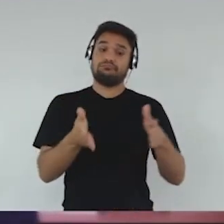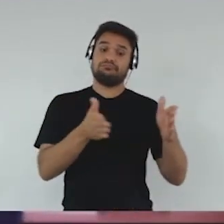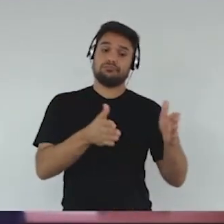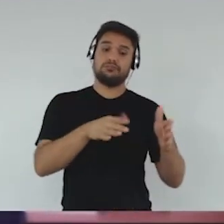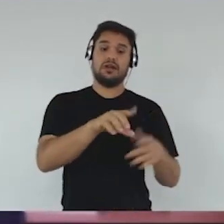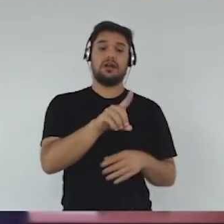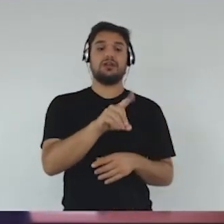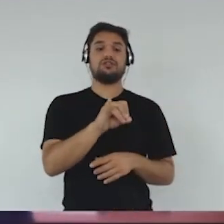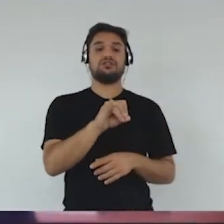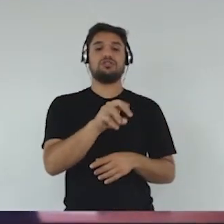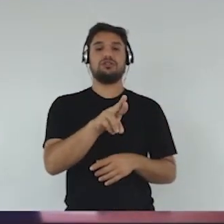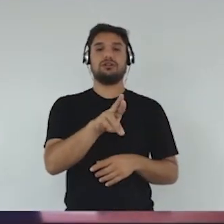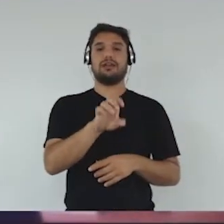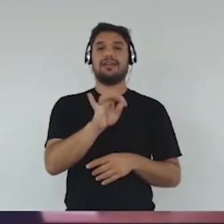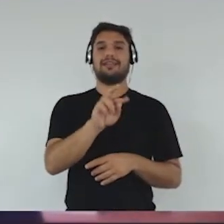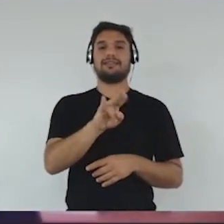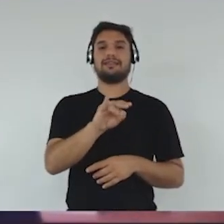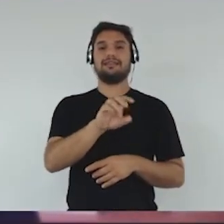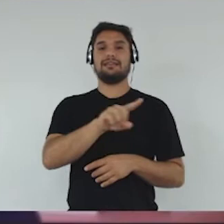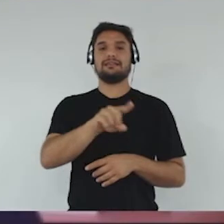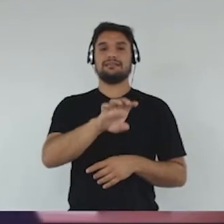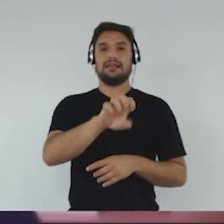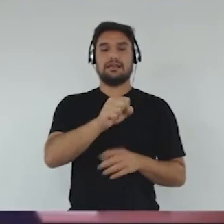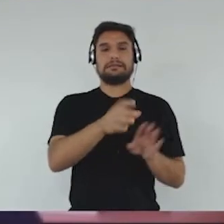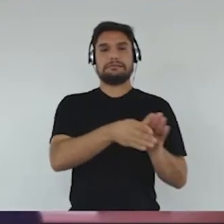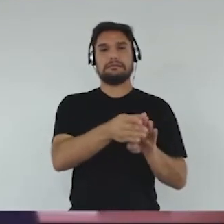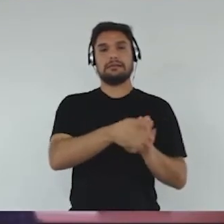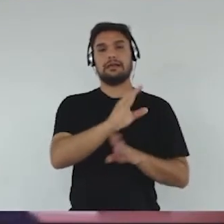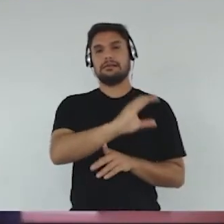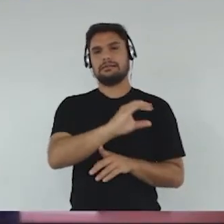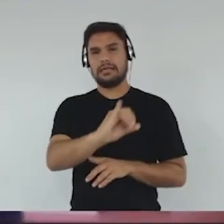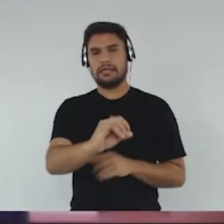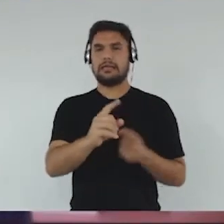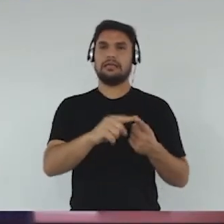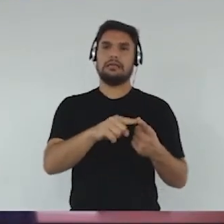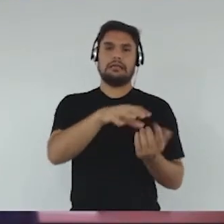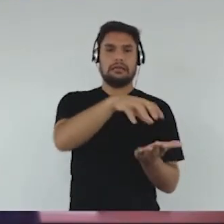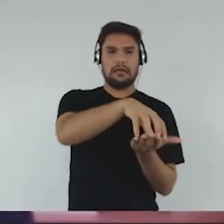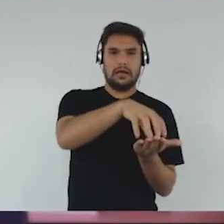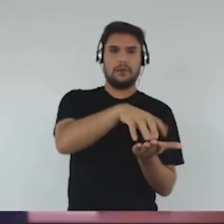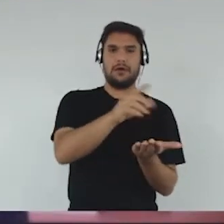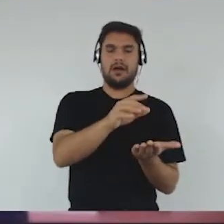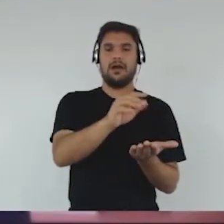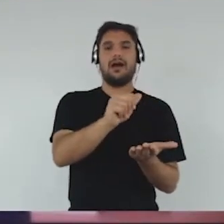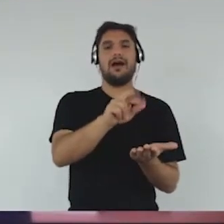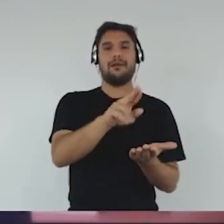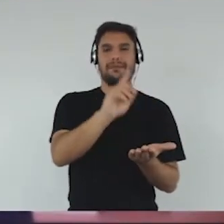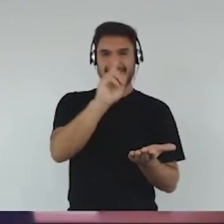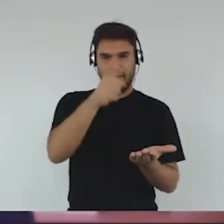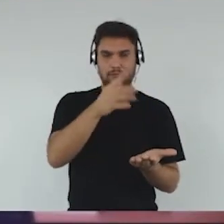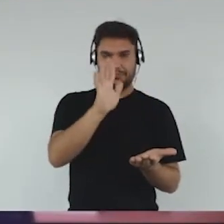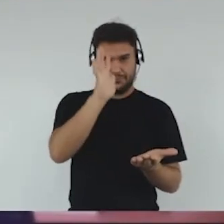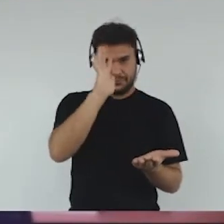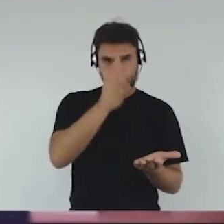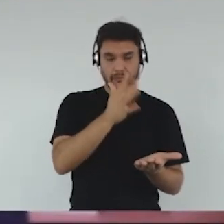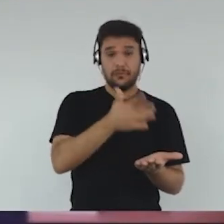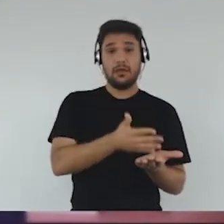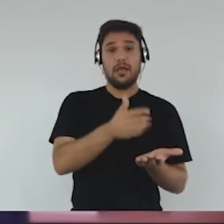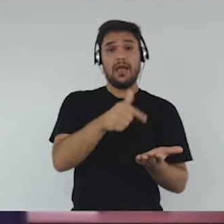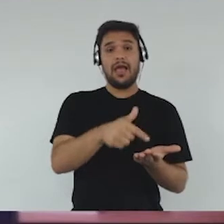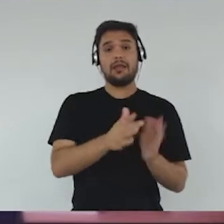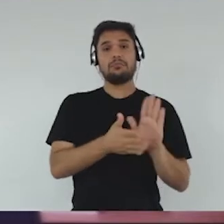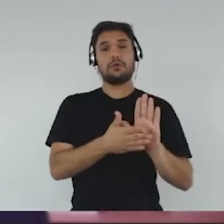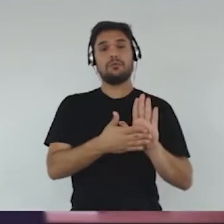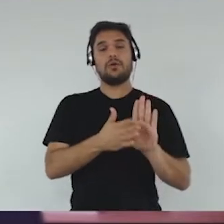diretrizes, várias câmaras arbitrais, a CCI foi uma delas, propôs a redação de cláusulas